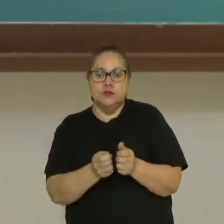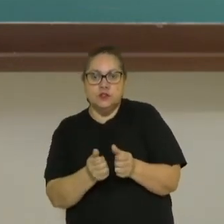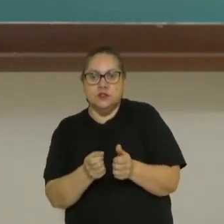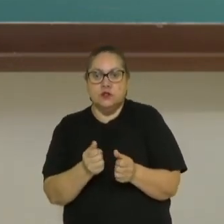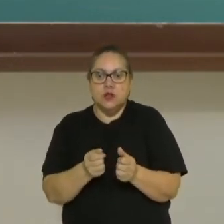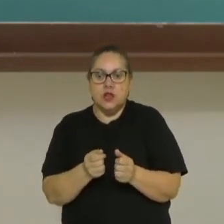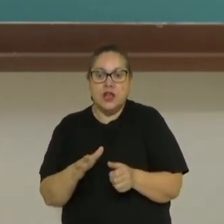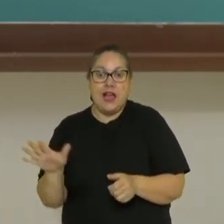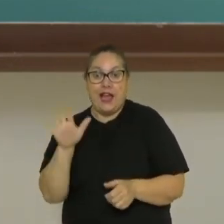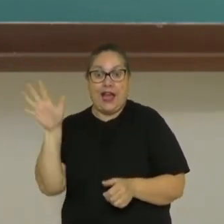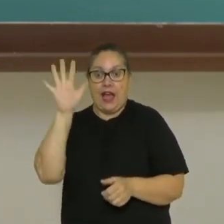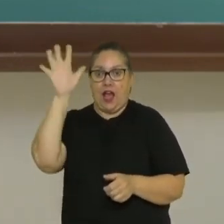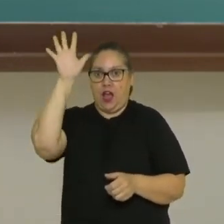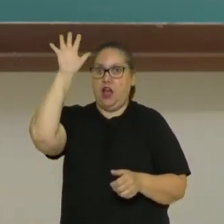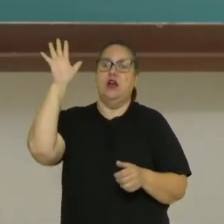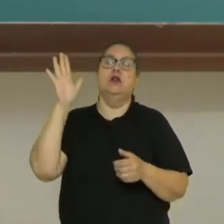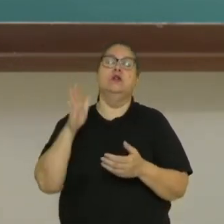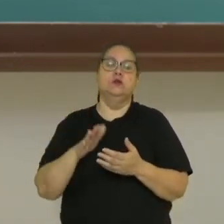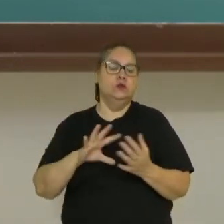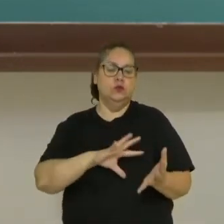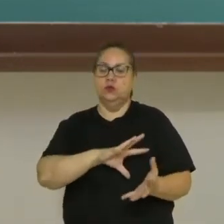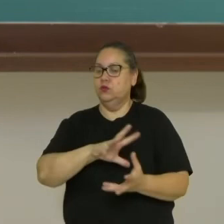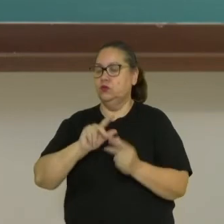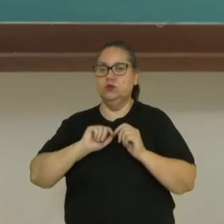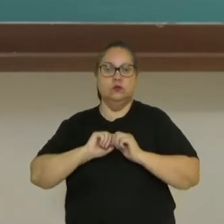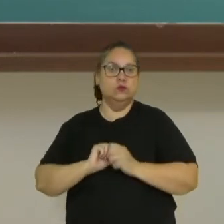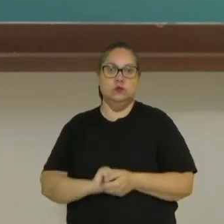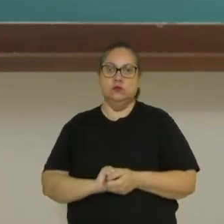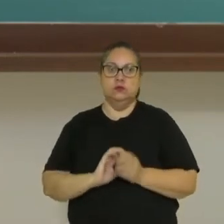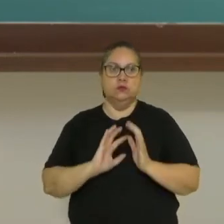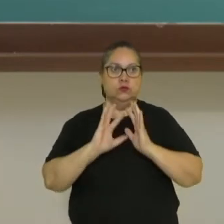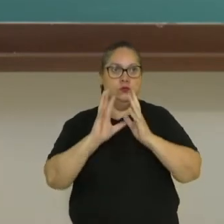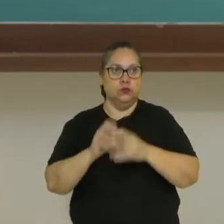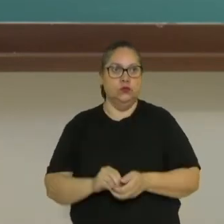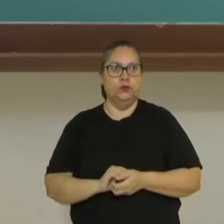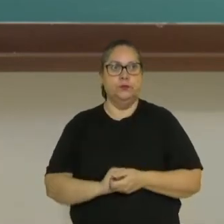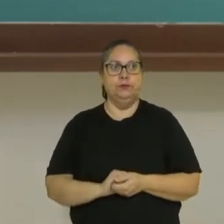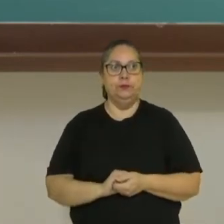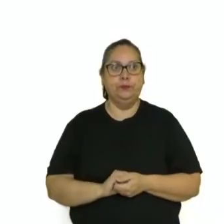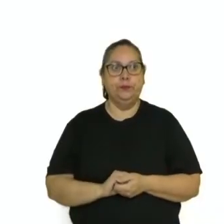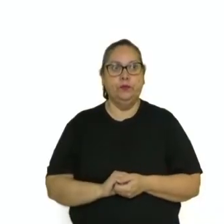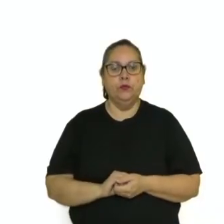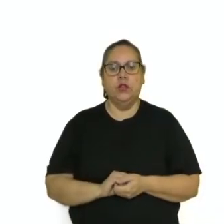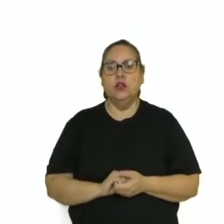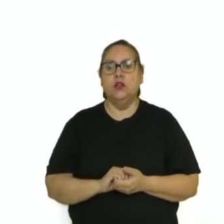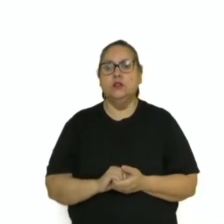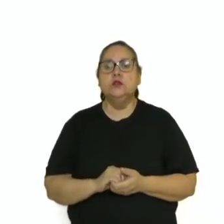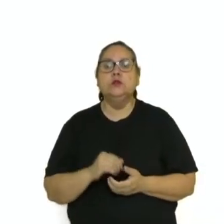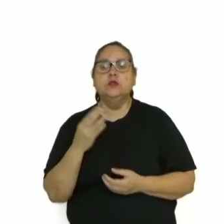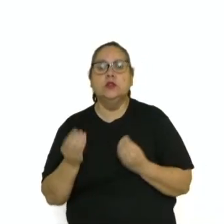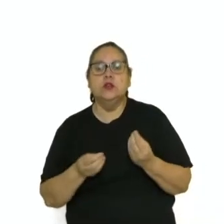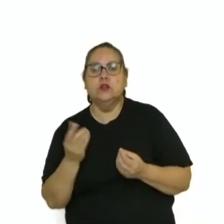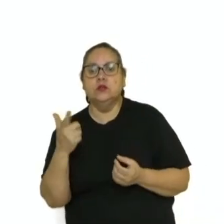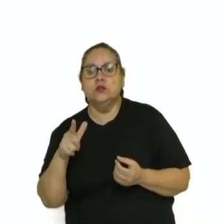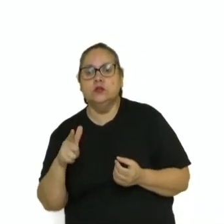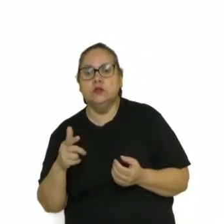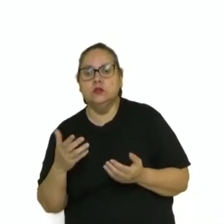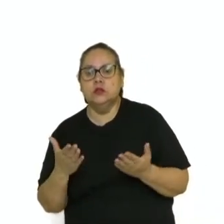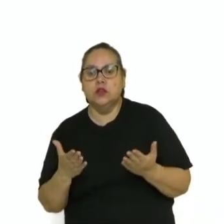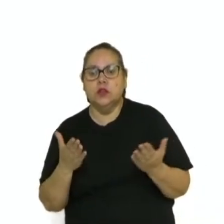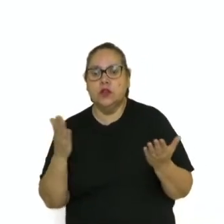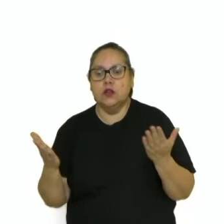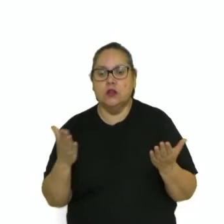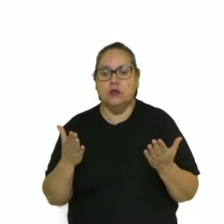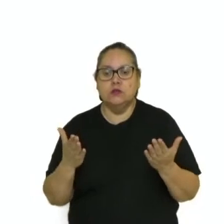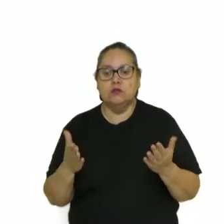videogames ficaram absurdamente caros no mundo todo. Bem, sobre a concorrência. A